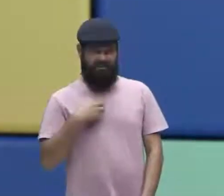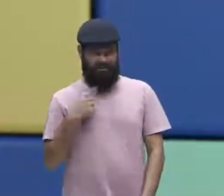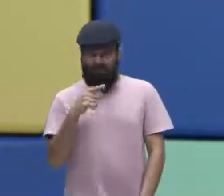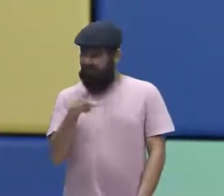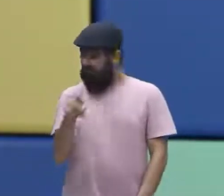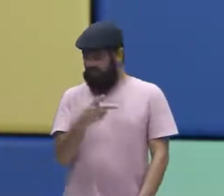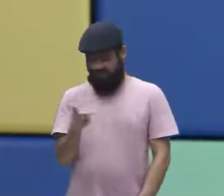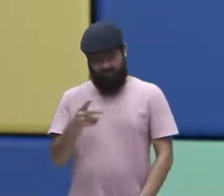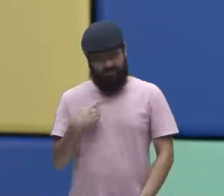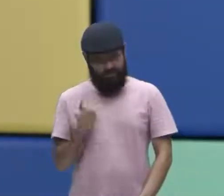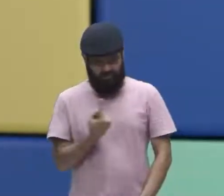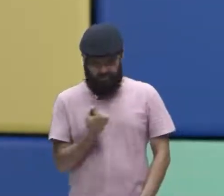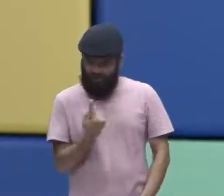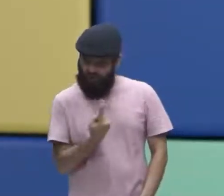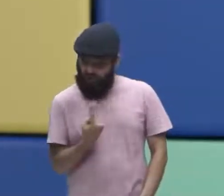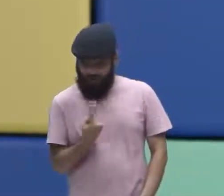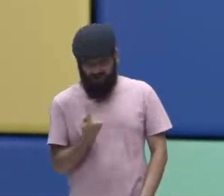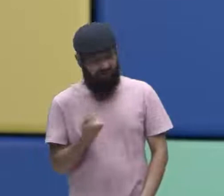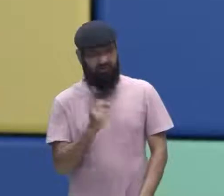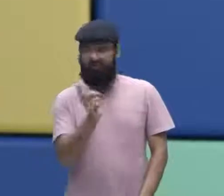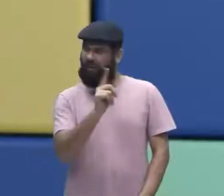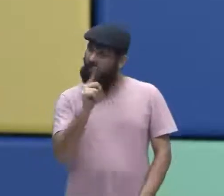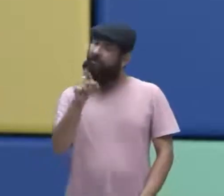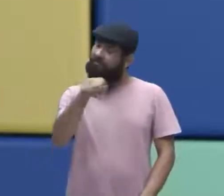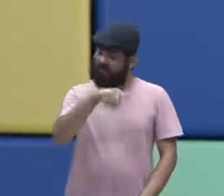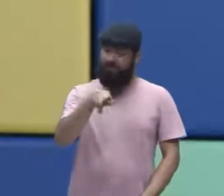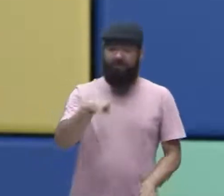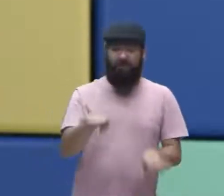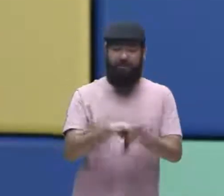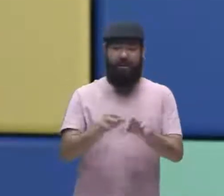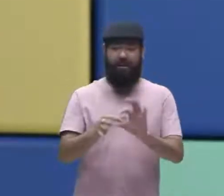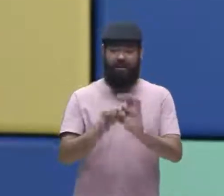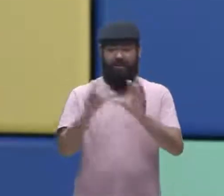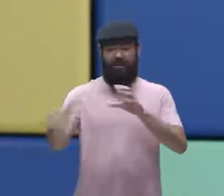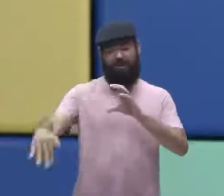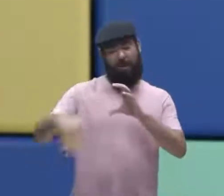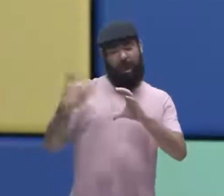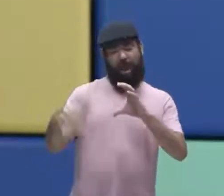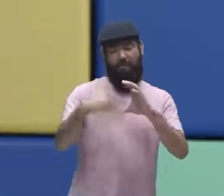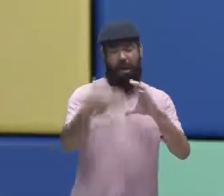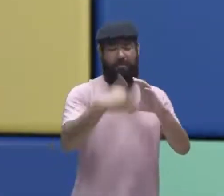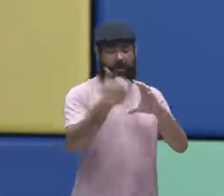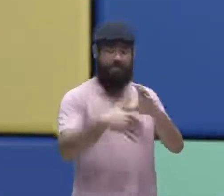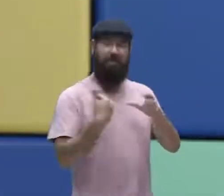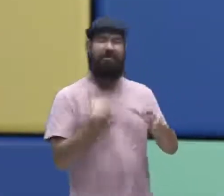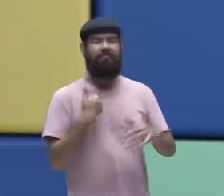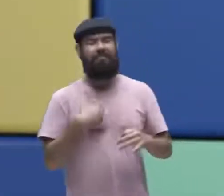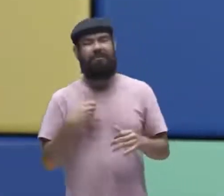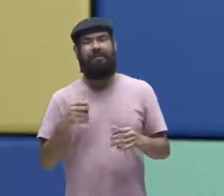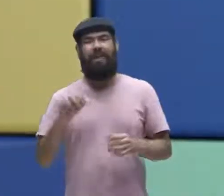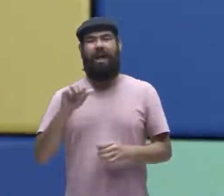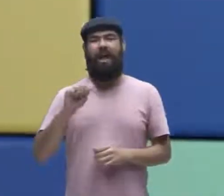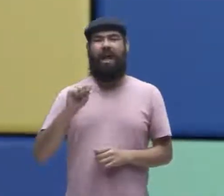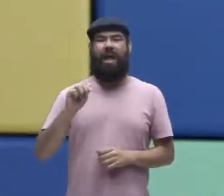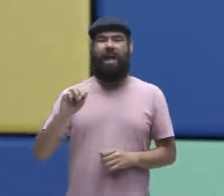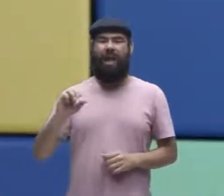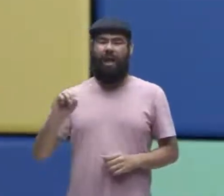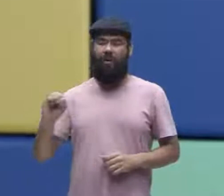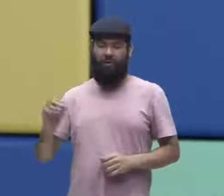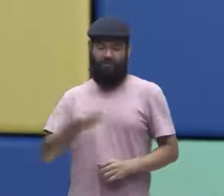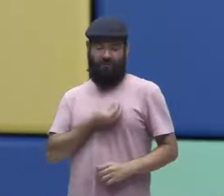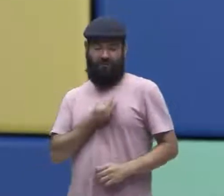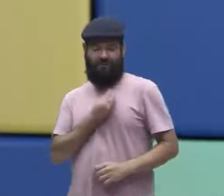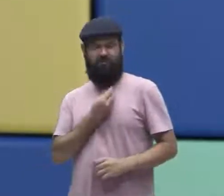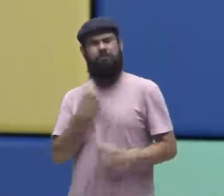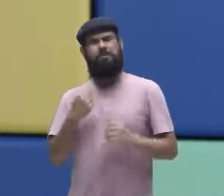podem participar conosco, tá? Então a gente tá aí ao vivo em diversas plataformas digitais, mandem seus comentários,